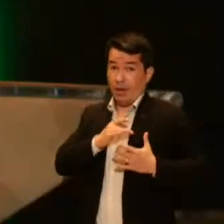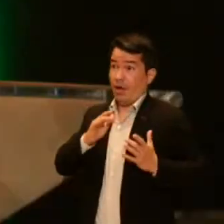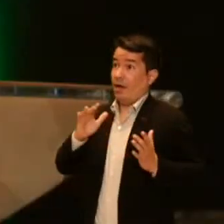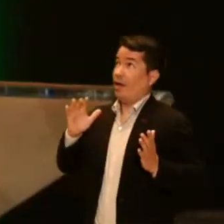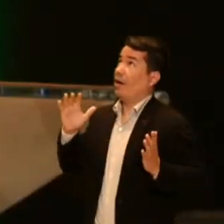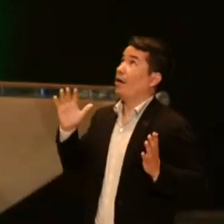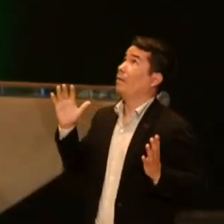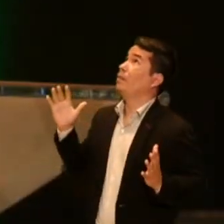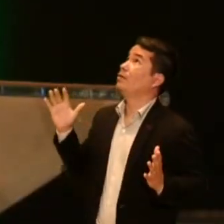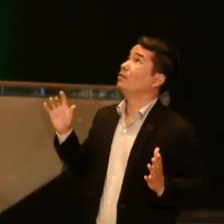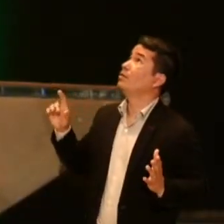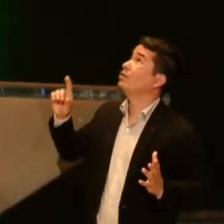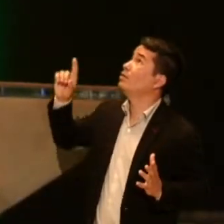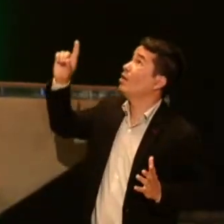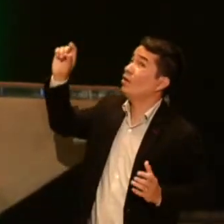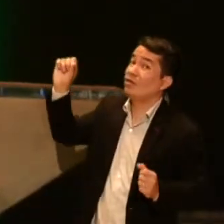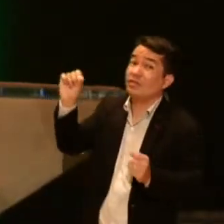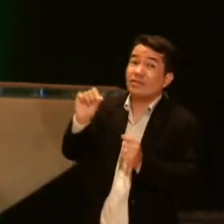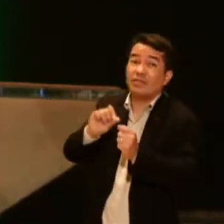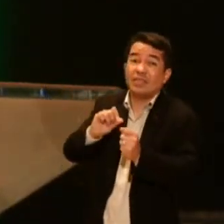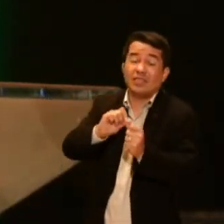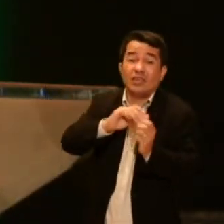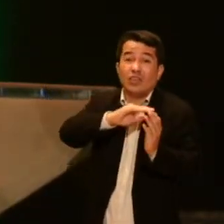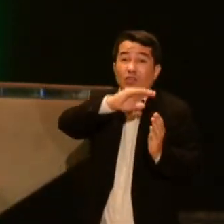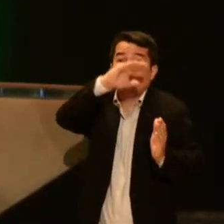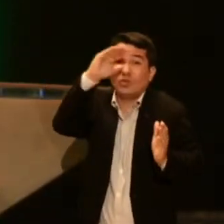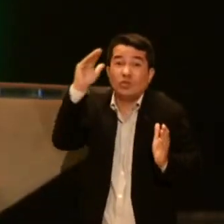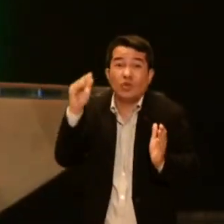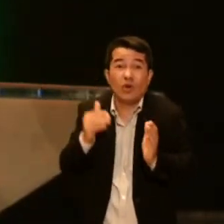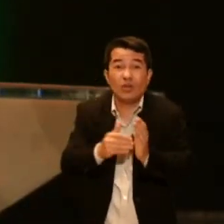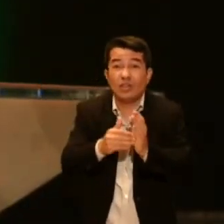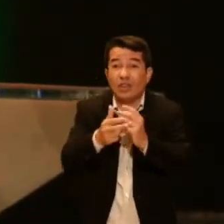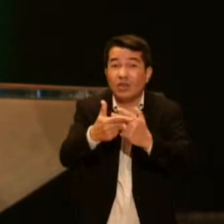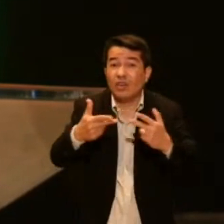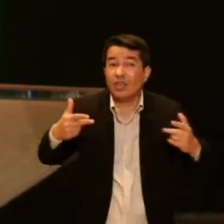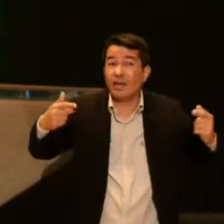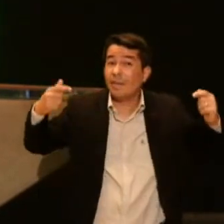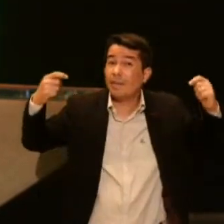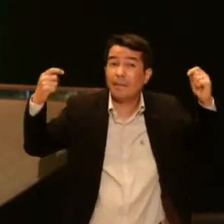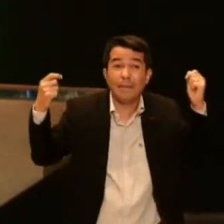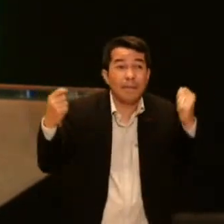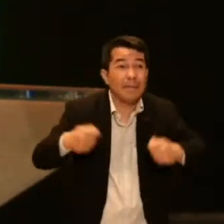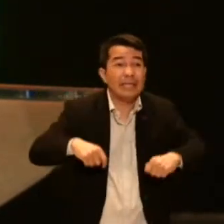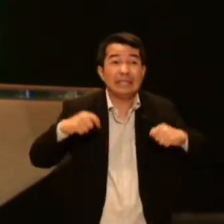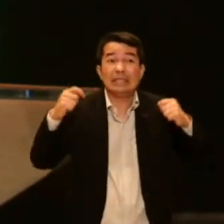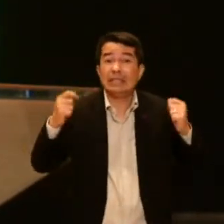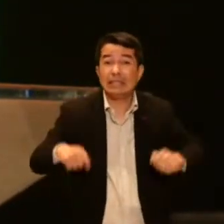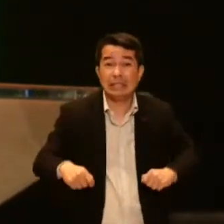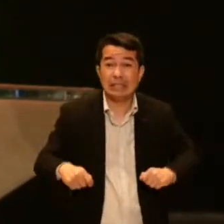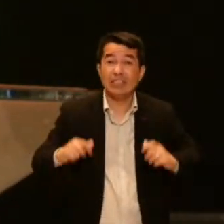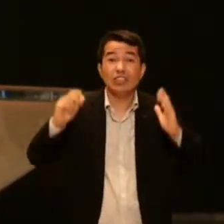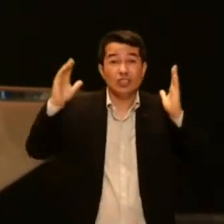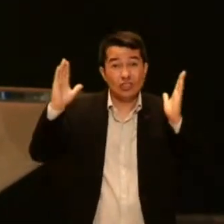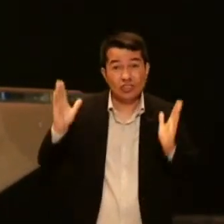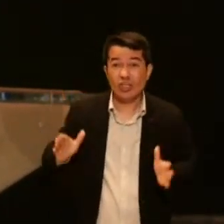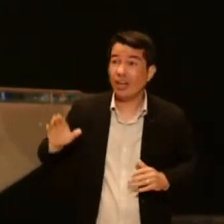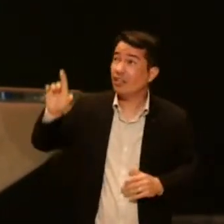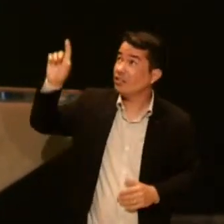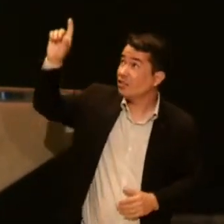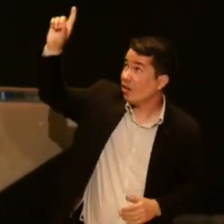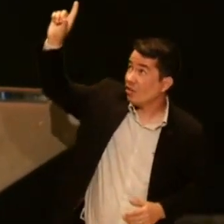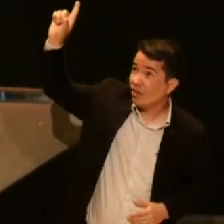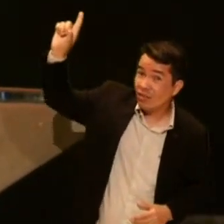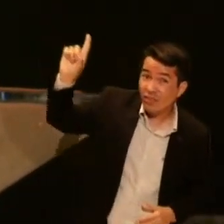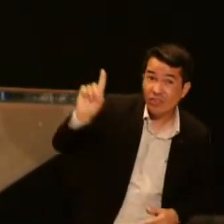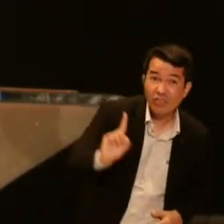for necessário para trazer você para perto dEle. Se Ele já deixou o seu céu, habitou entre nós, tomou o